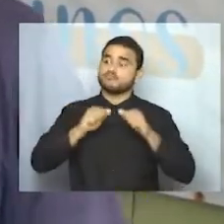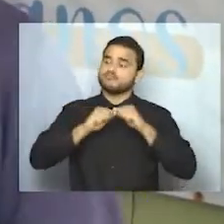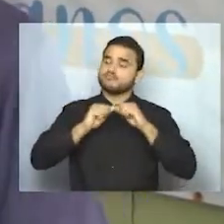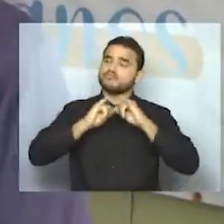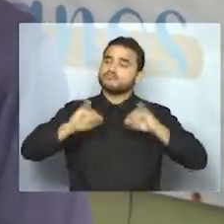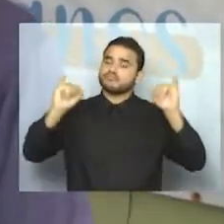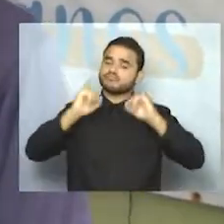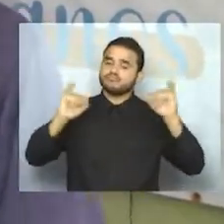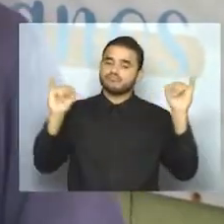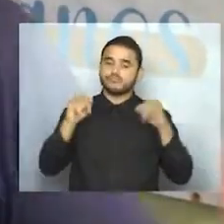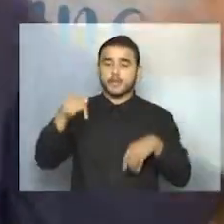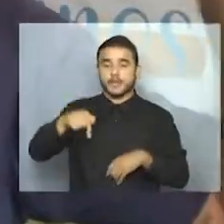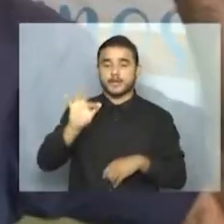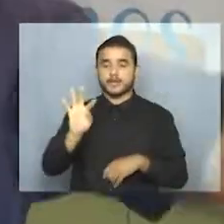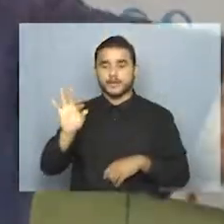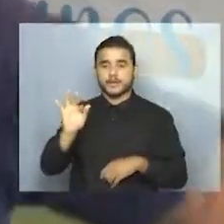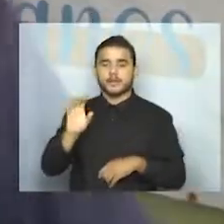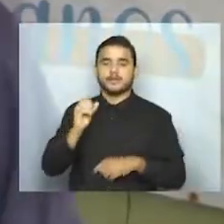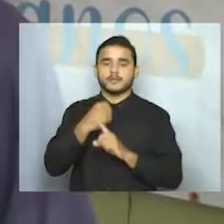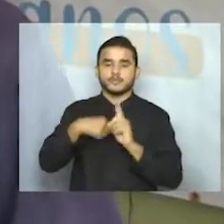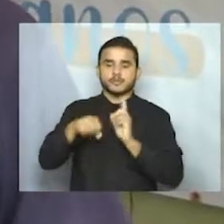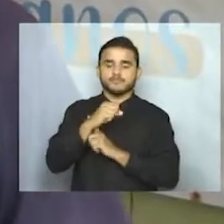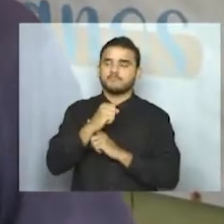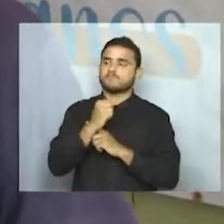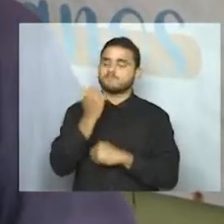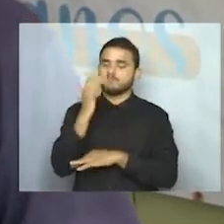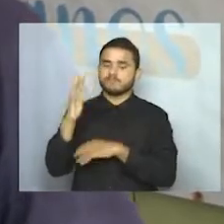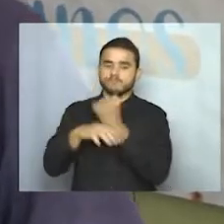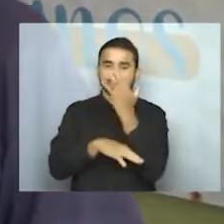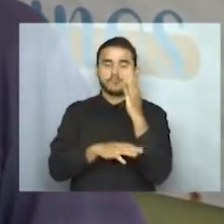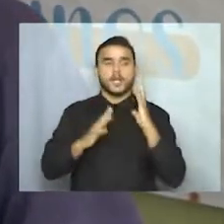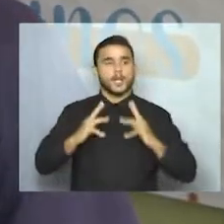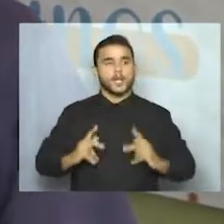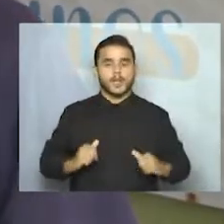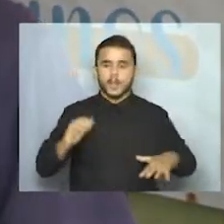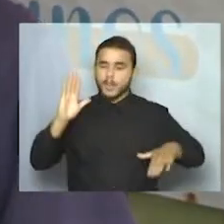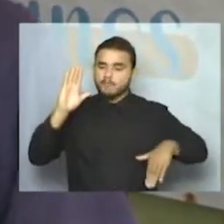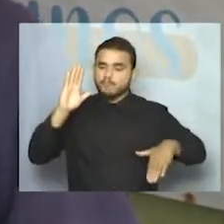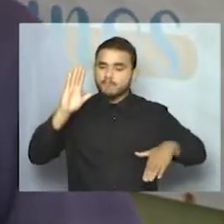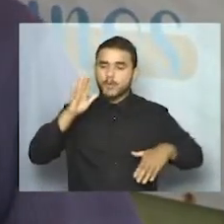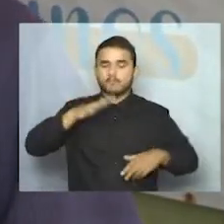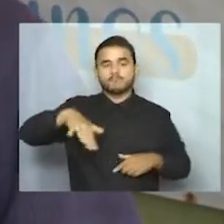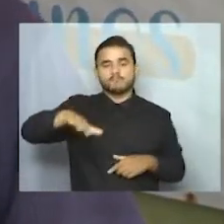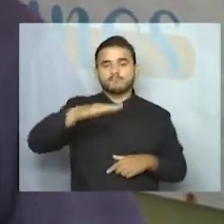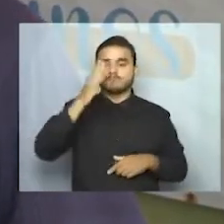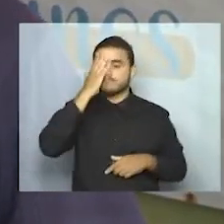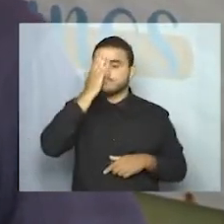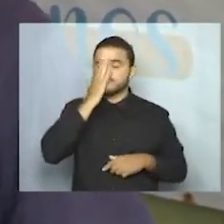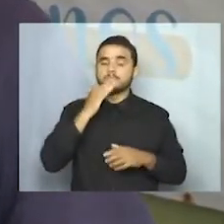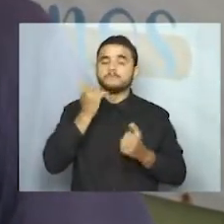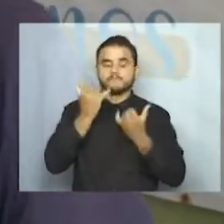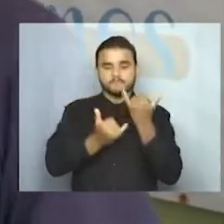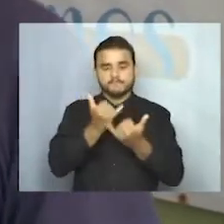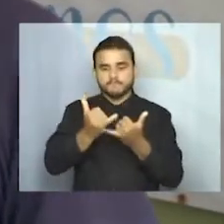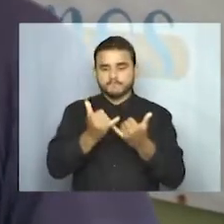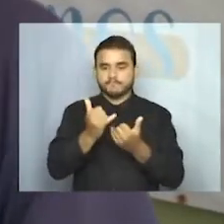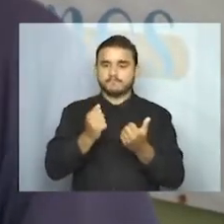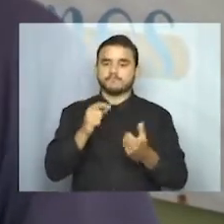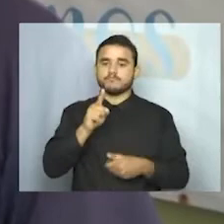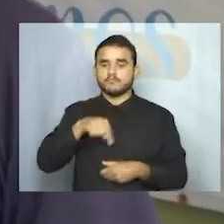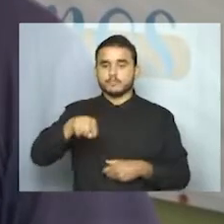com ações socioambientais, com a limpeza de praia, com a confecção de brinquedos com material reciclado, com a nossa